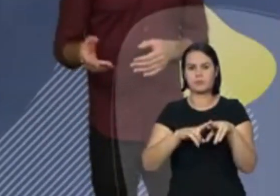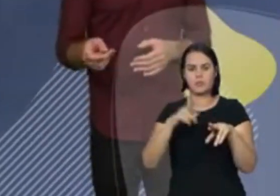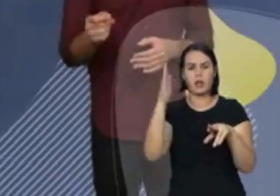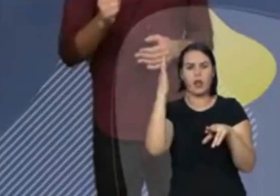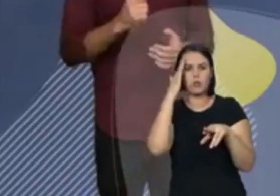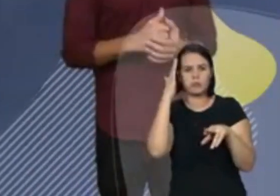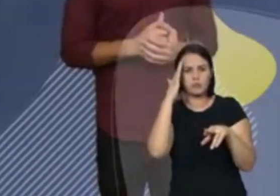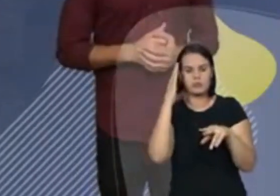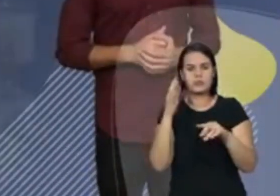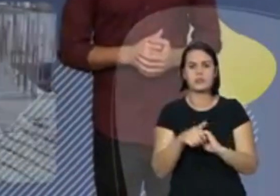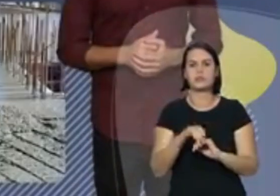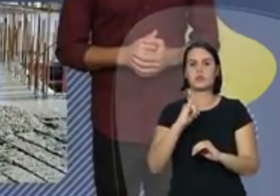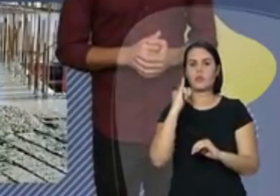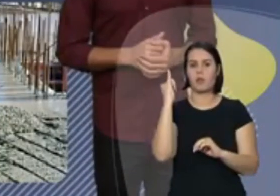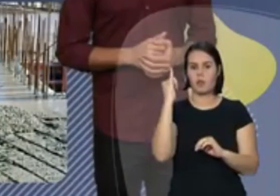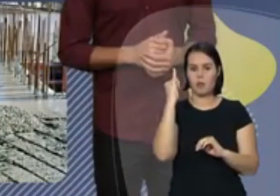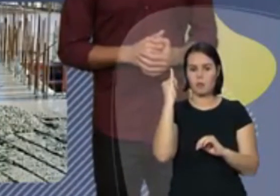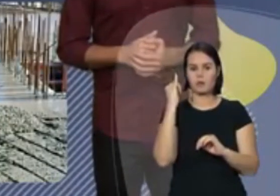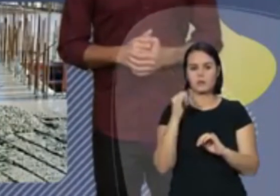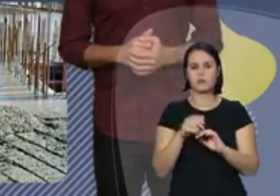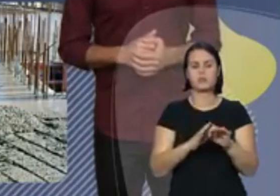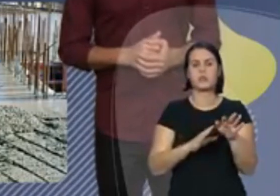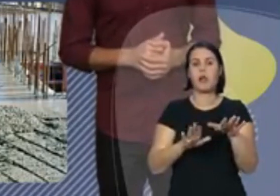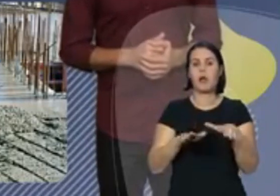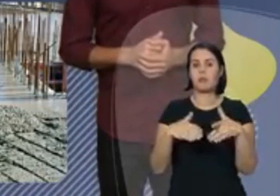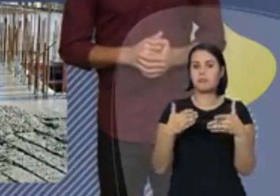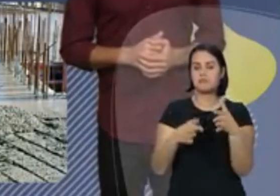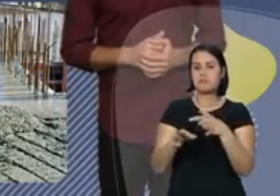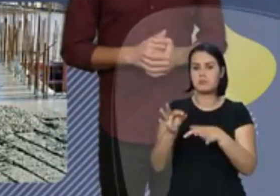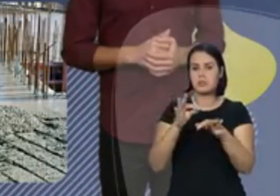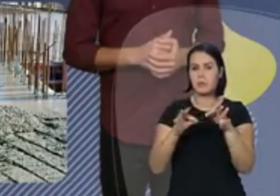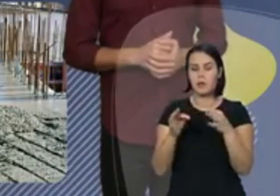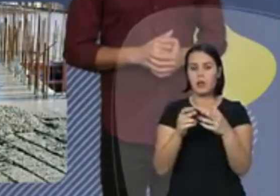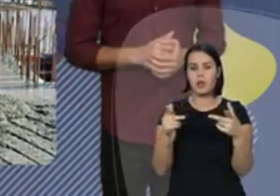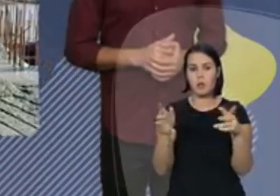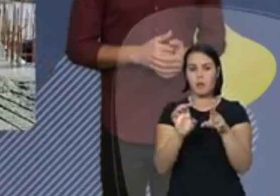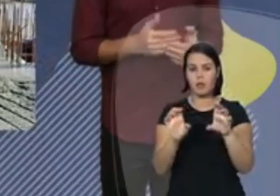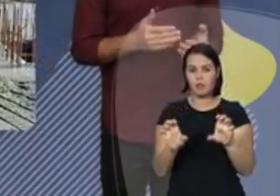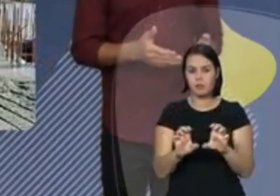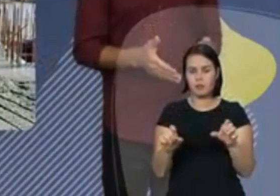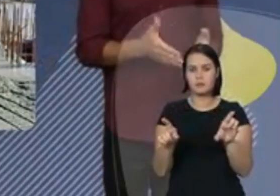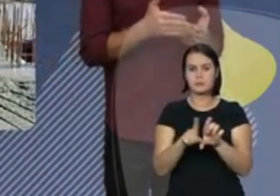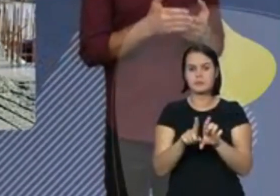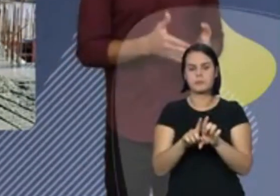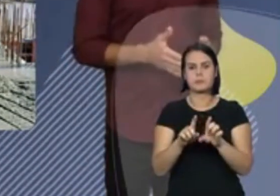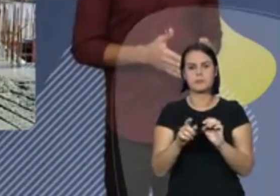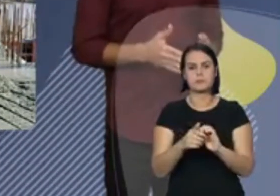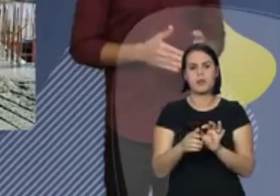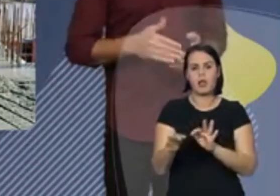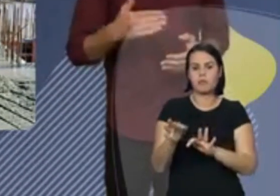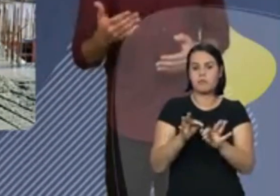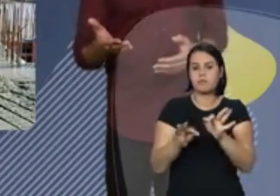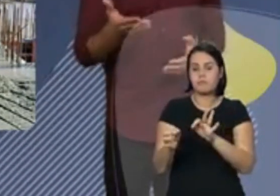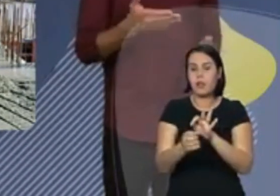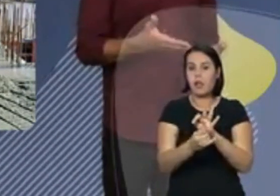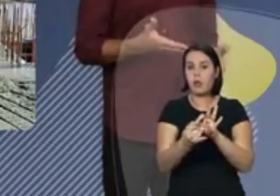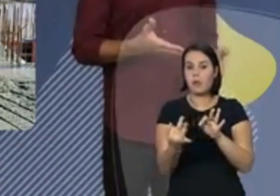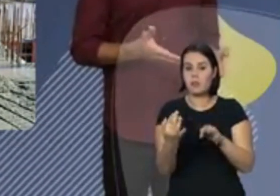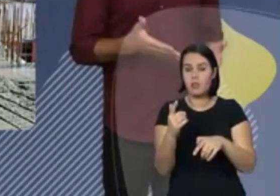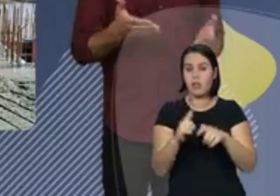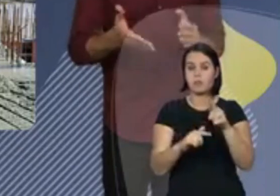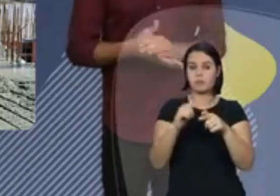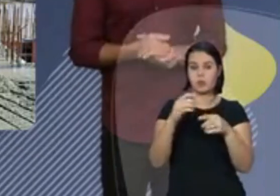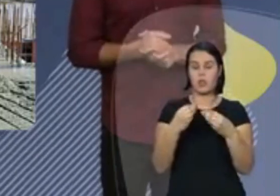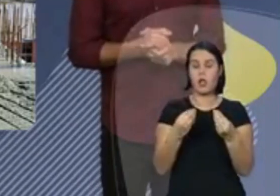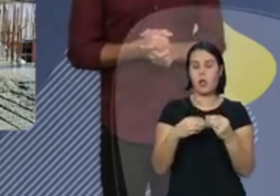premissas, é importante que, ao dimensionar os elementos estruturais, seja definida também a quantidade de materiais, como o aço e